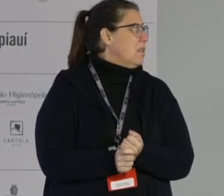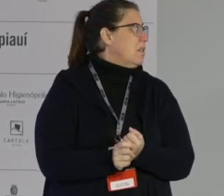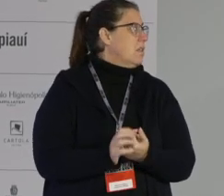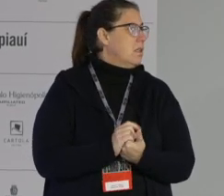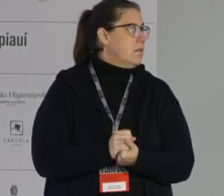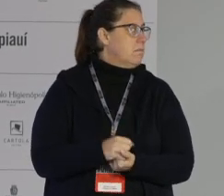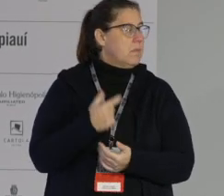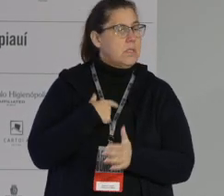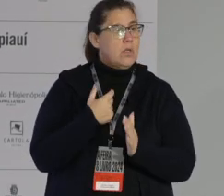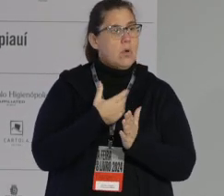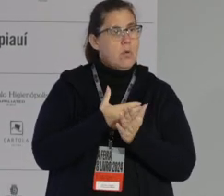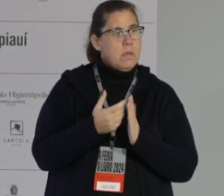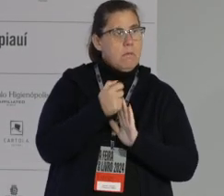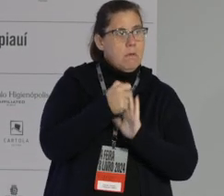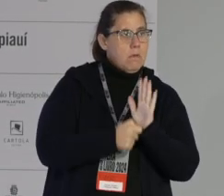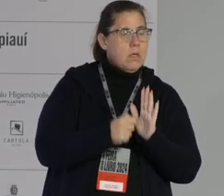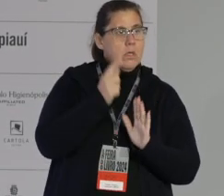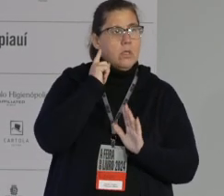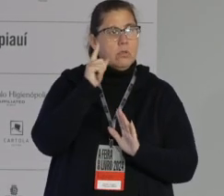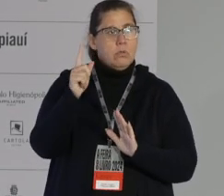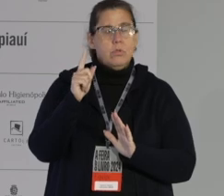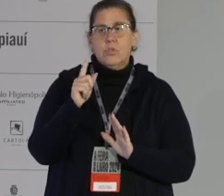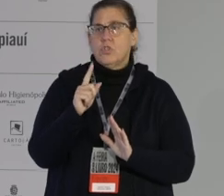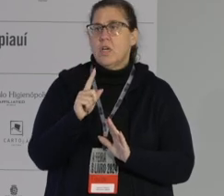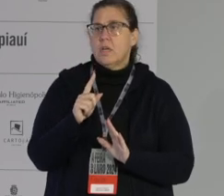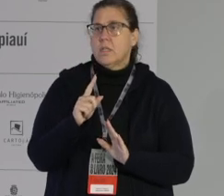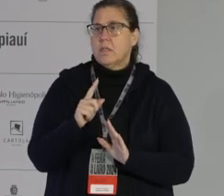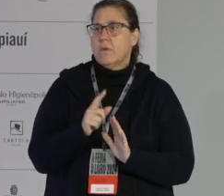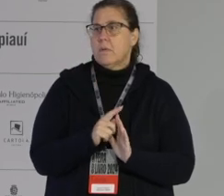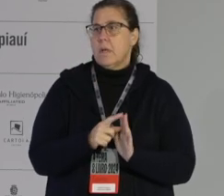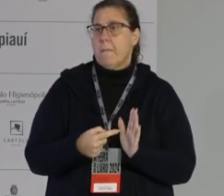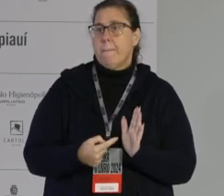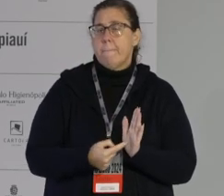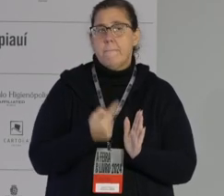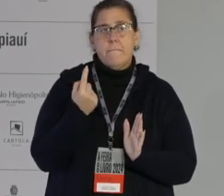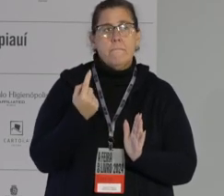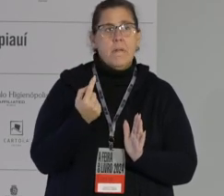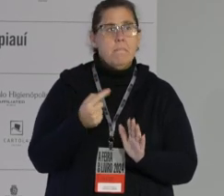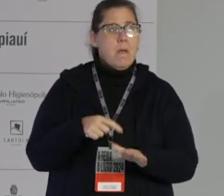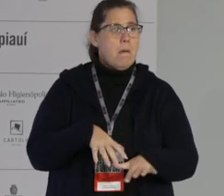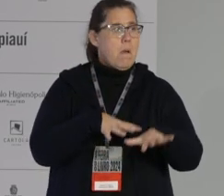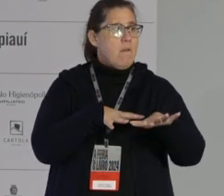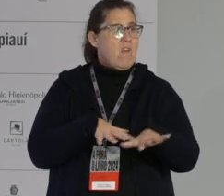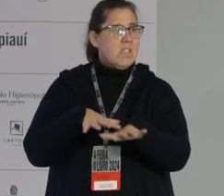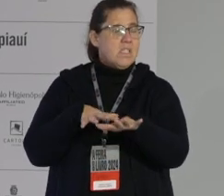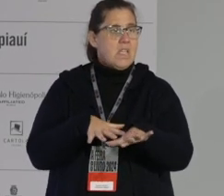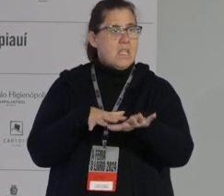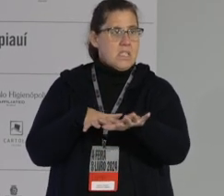eu comecei a escrever esse conto no dia que teve a logo depois, quando teve a primeira manifestação